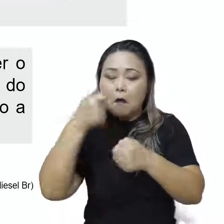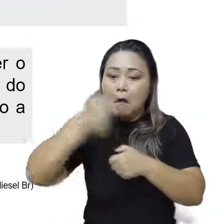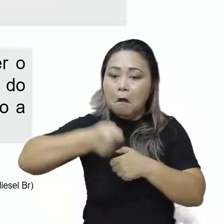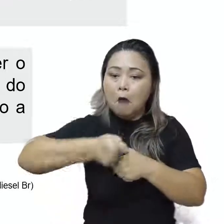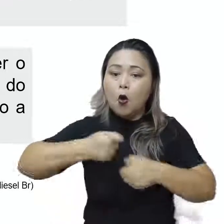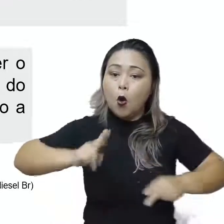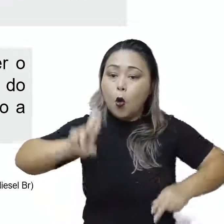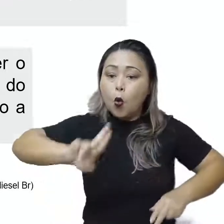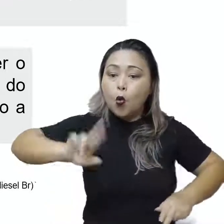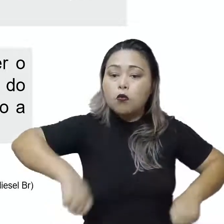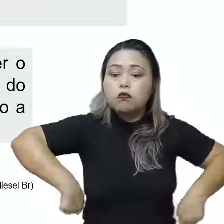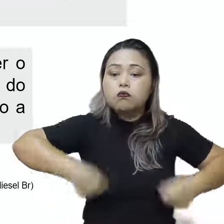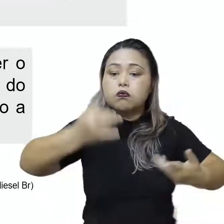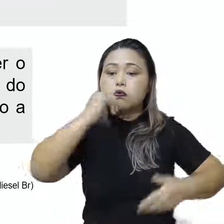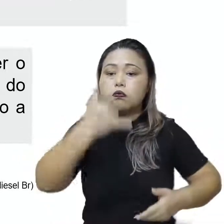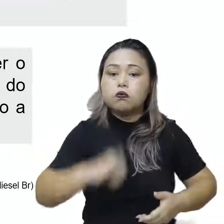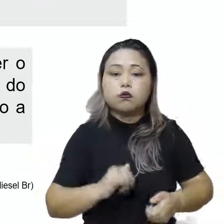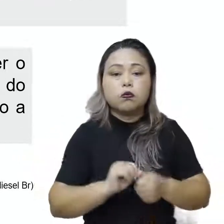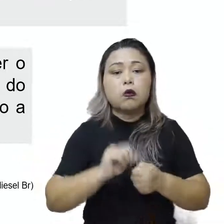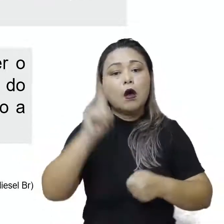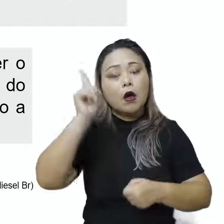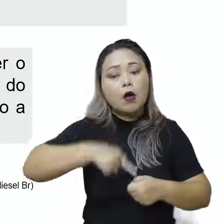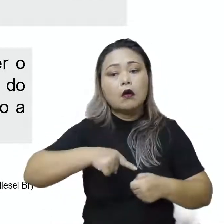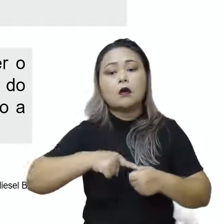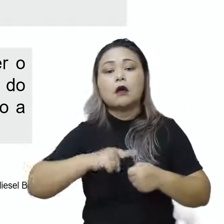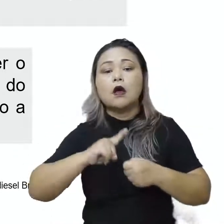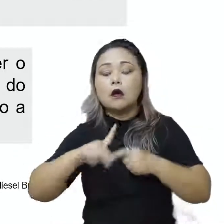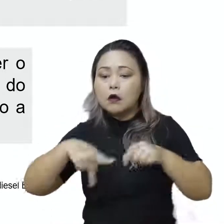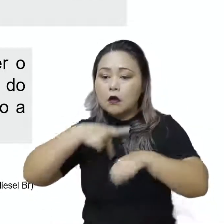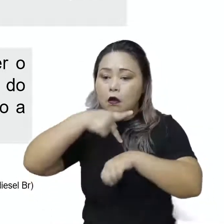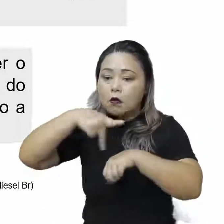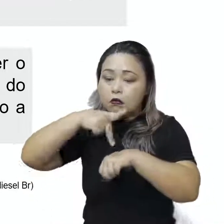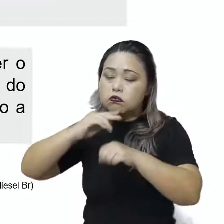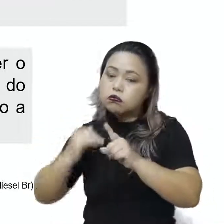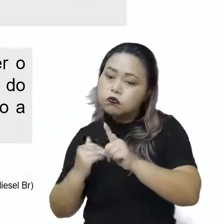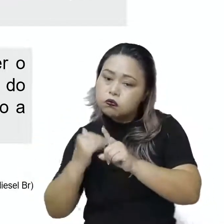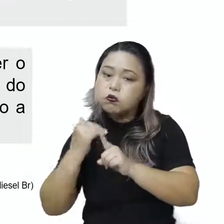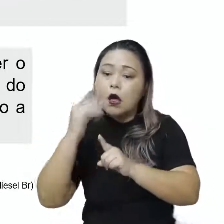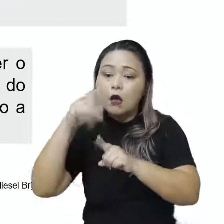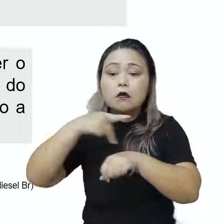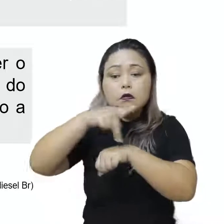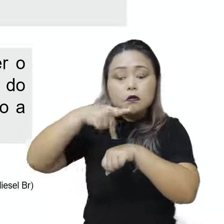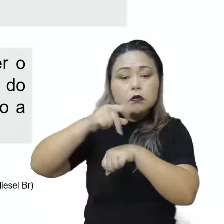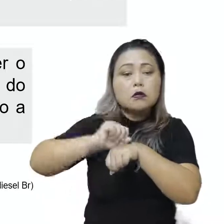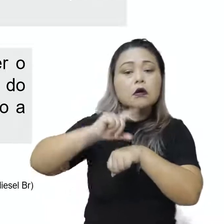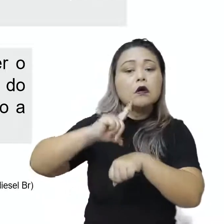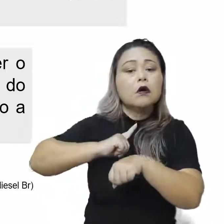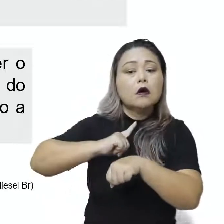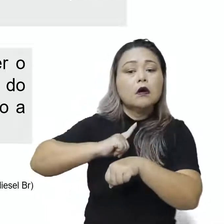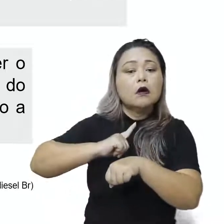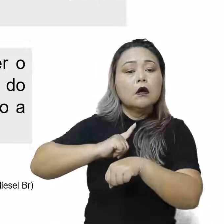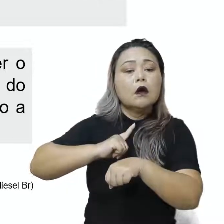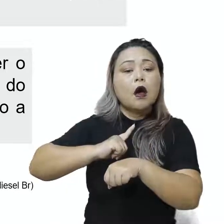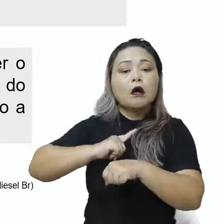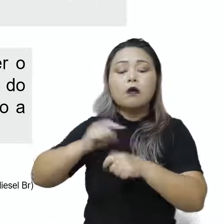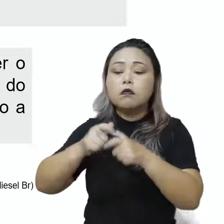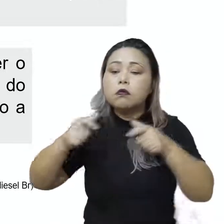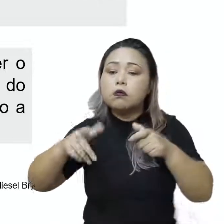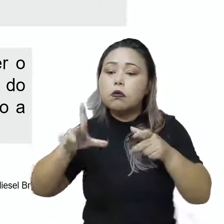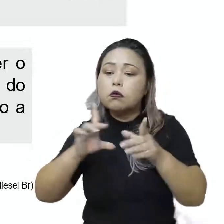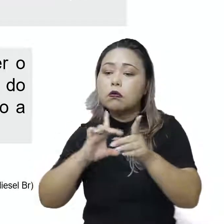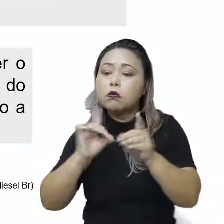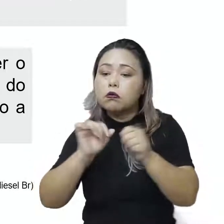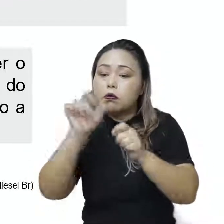sentida com maior intensidade nos países emergentes. E é nesses países que continuará a ocorrer o maior